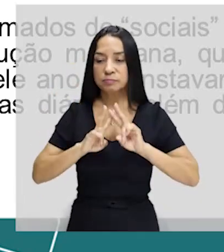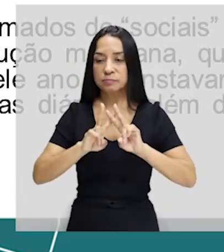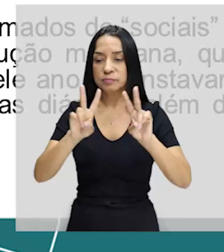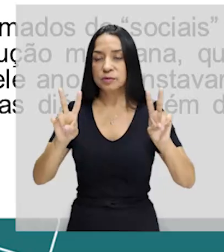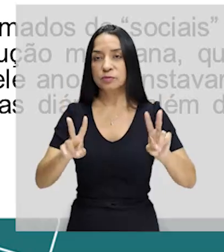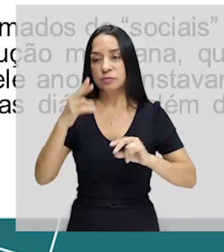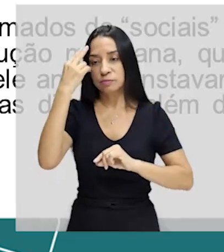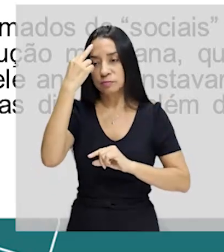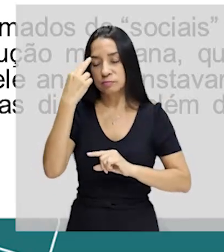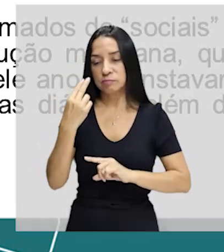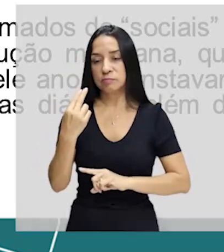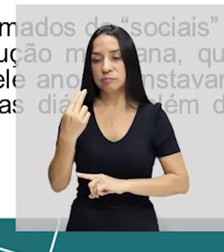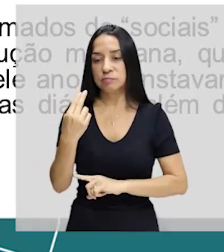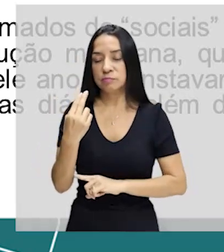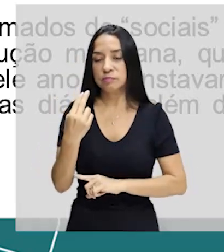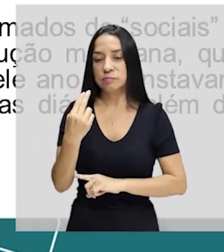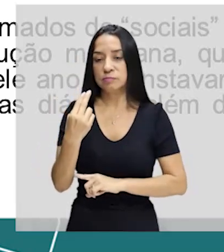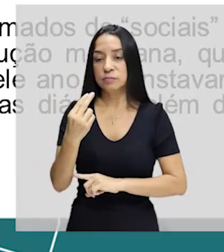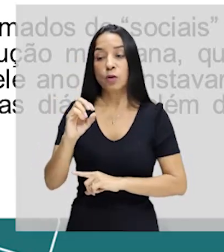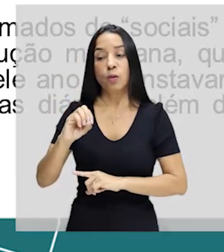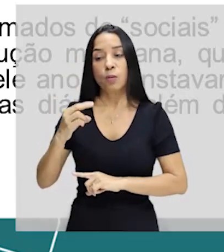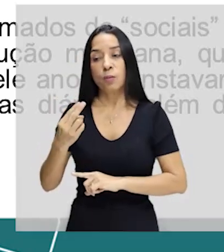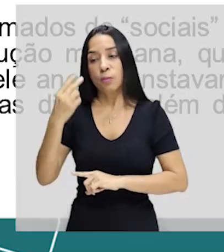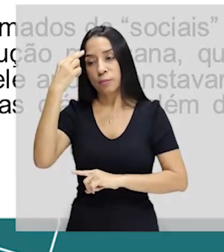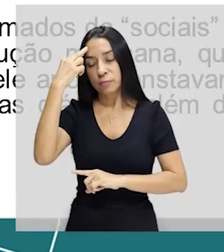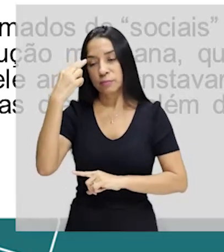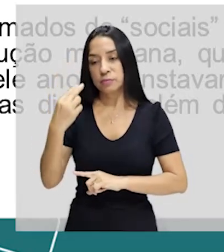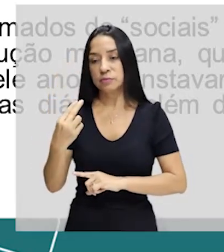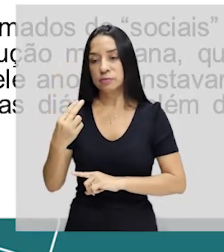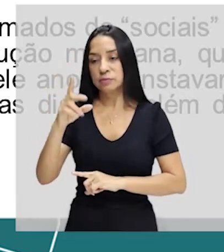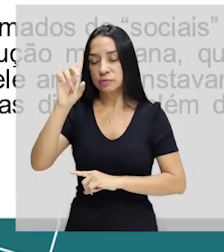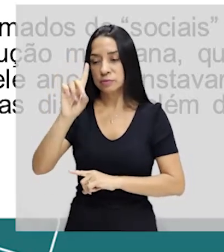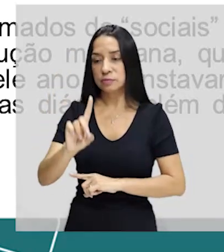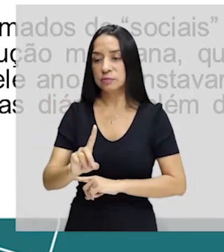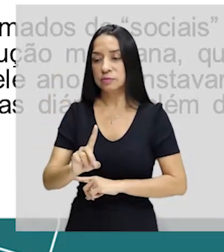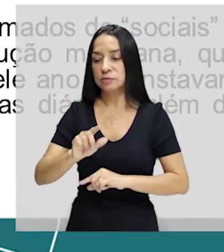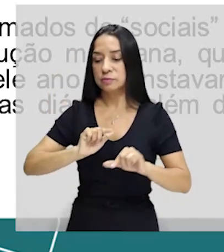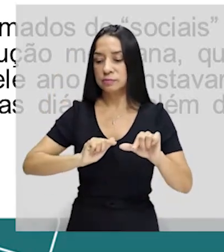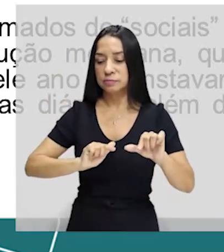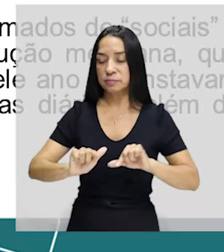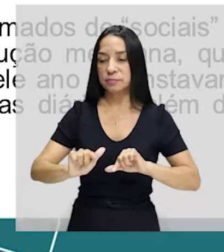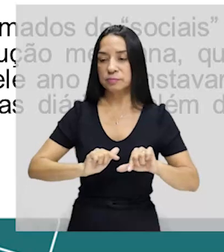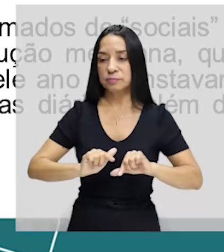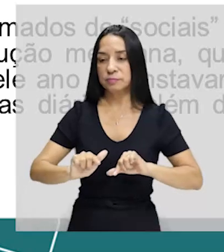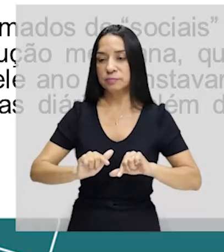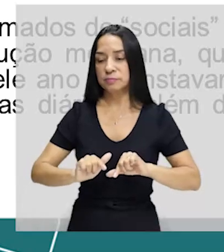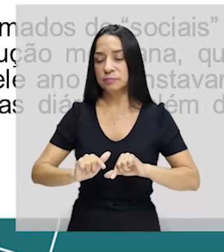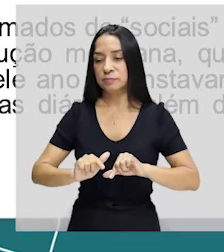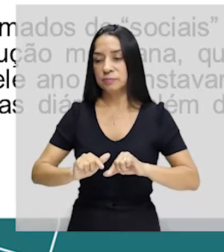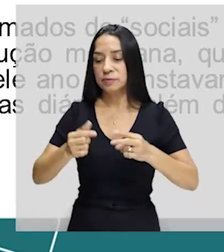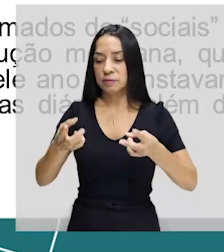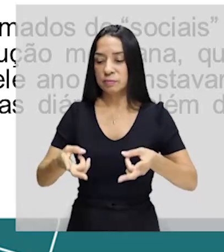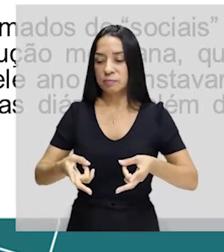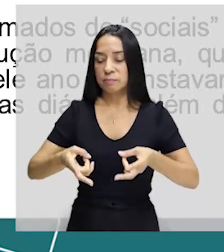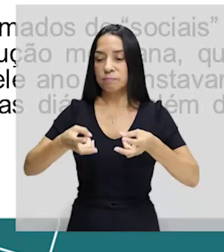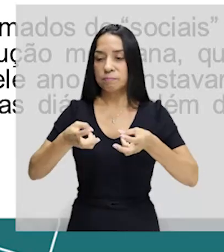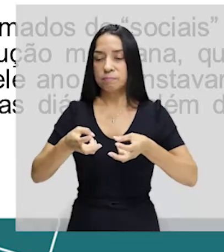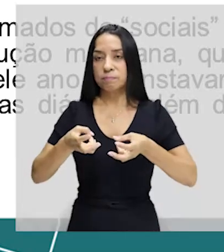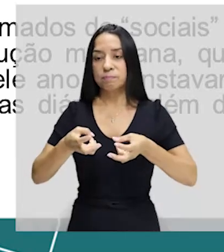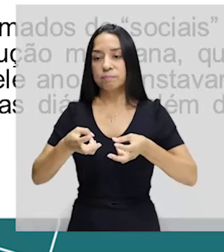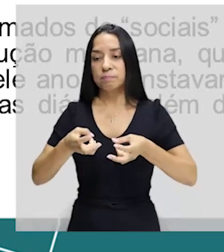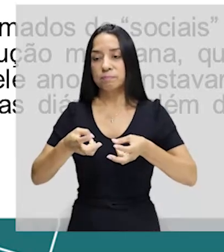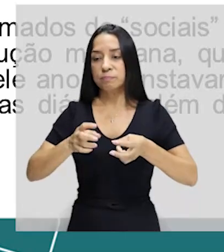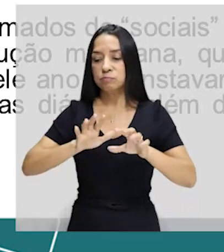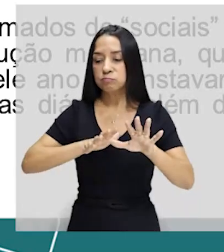para a historicidade ou para a história dos direitos trabalhistas, vai se observar